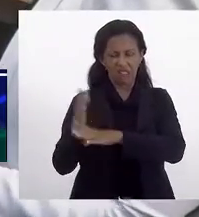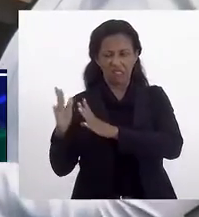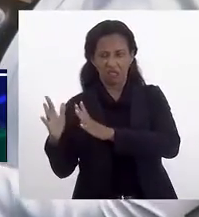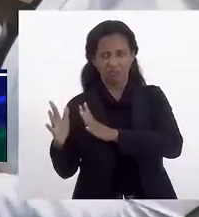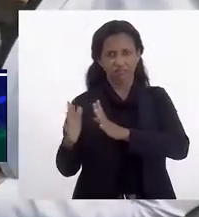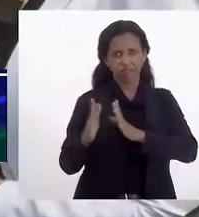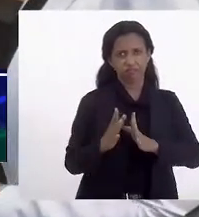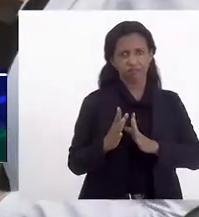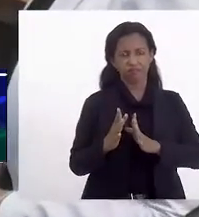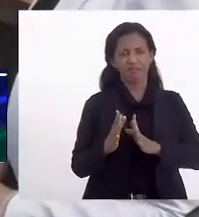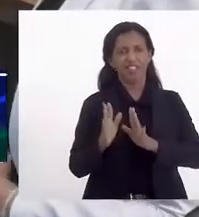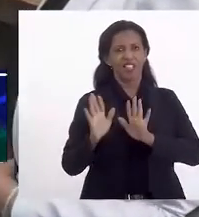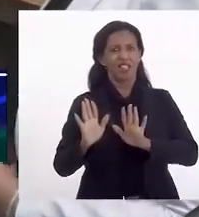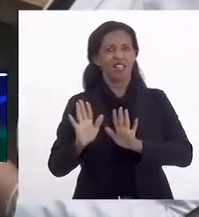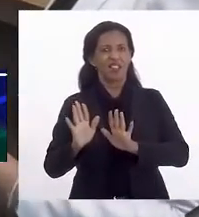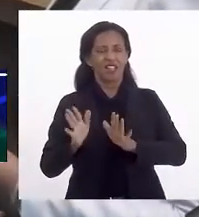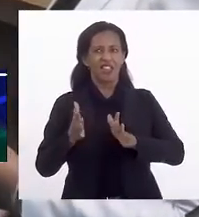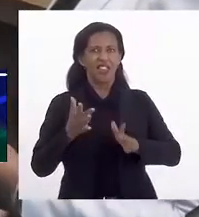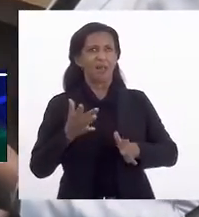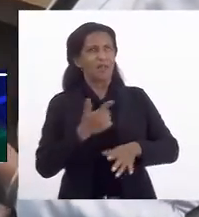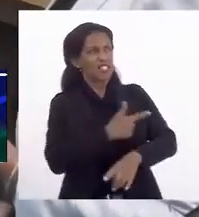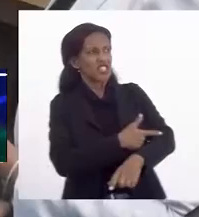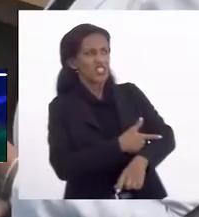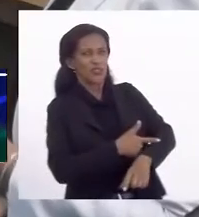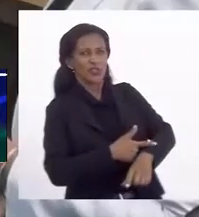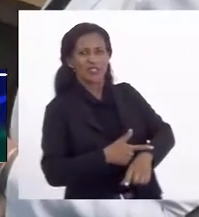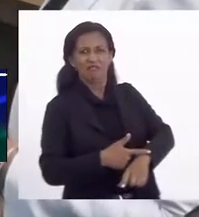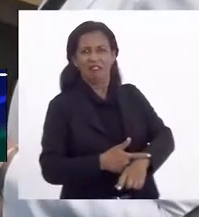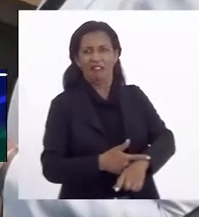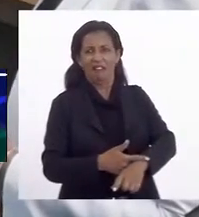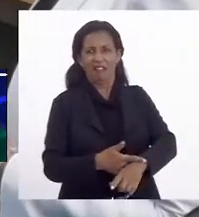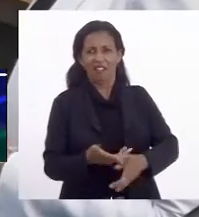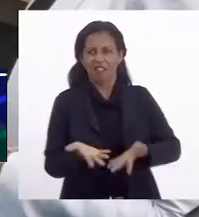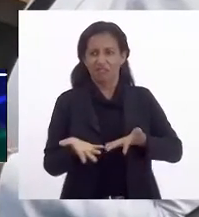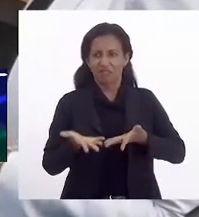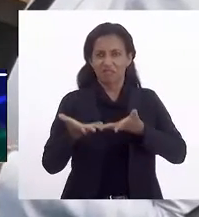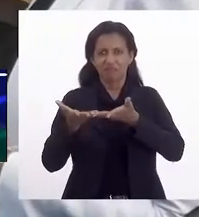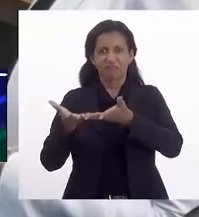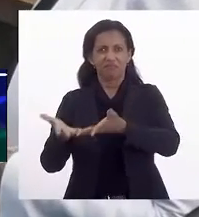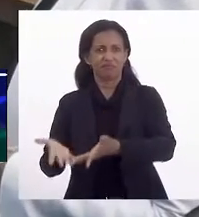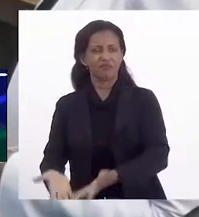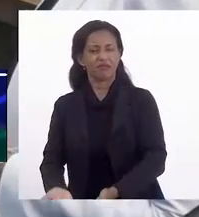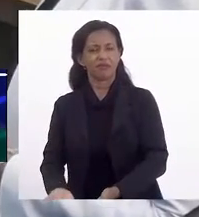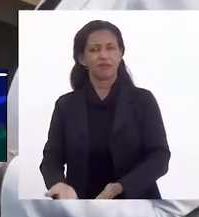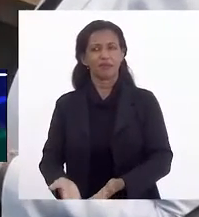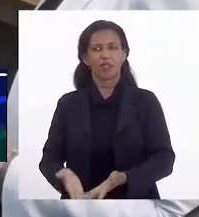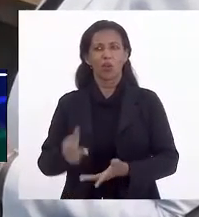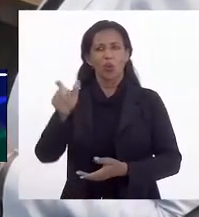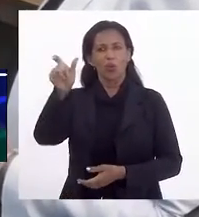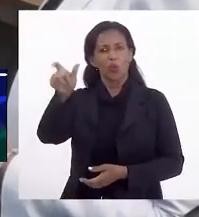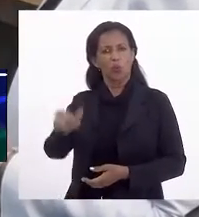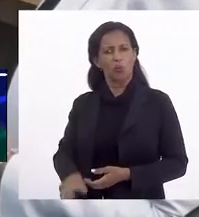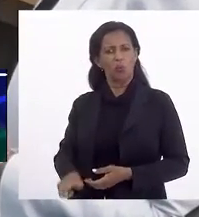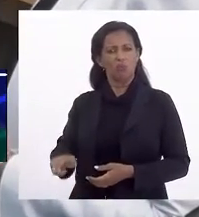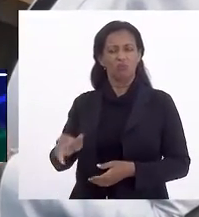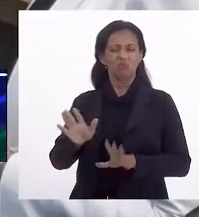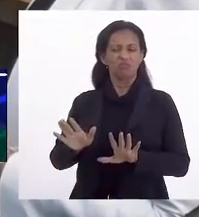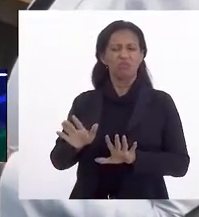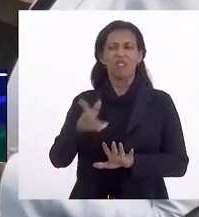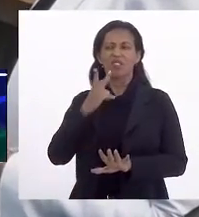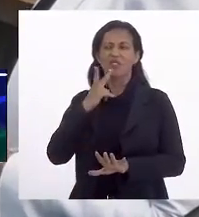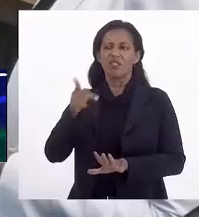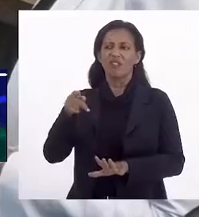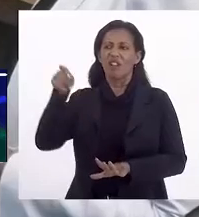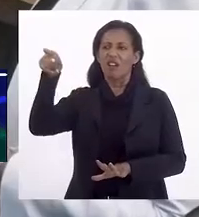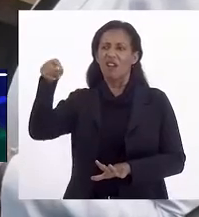condescendência, né? Uma generosidade, né? Com o ser humano. Não, você é lá